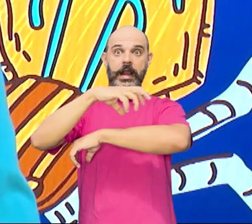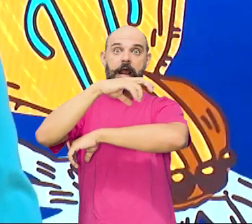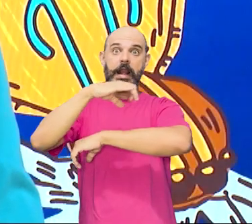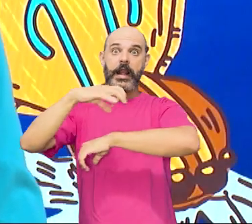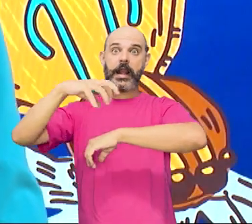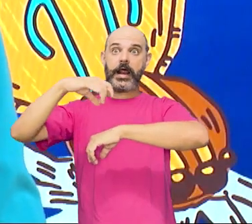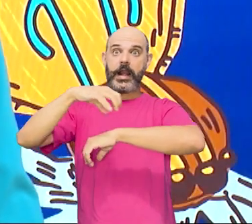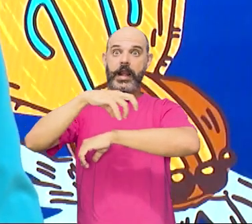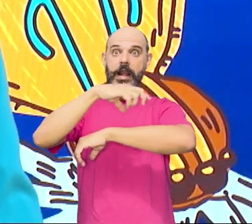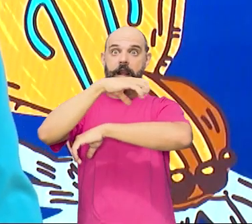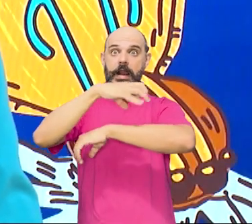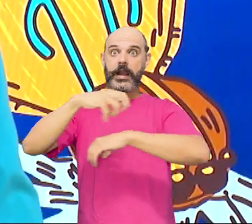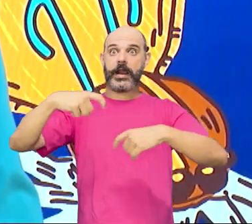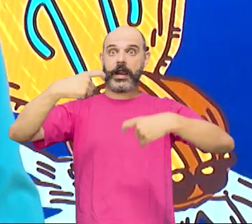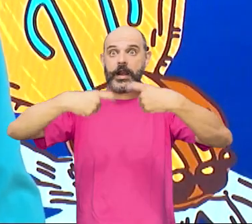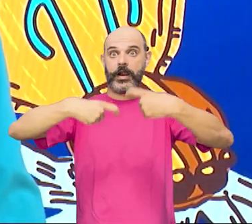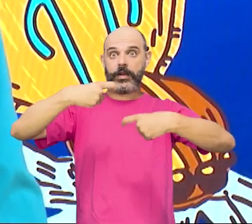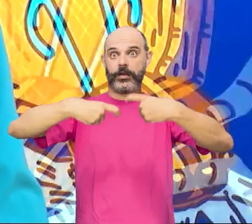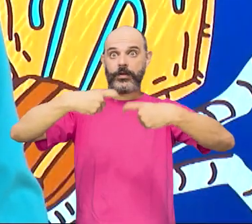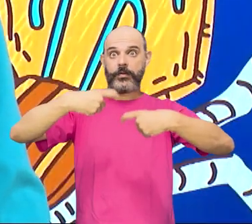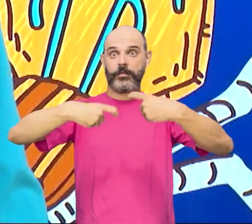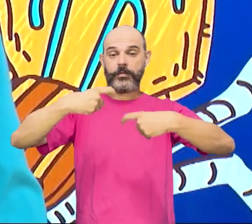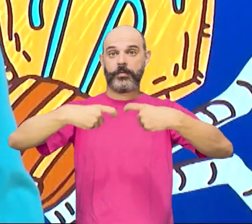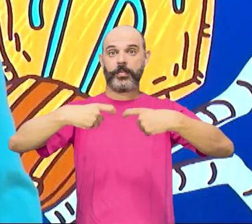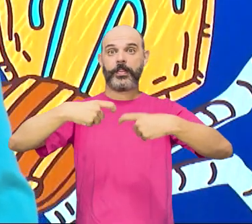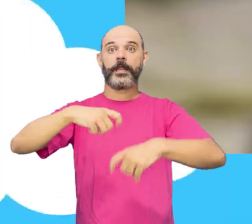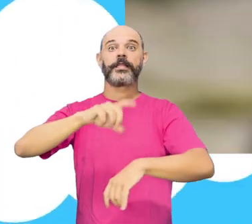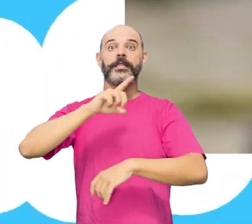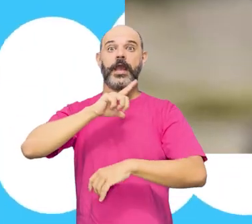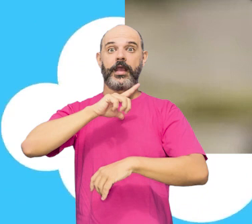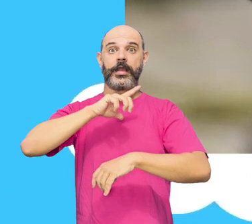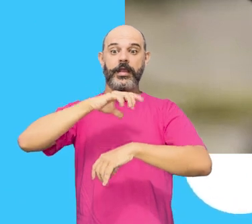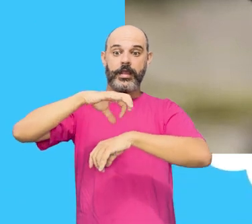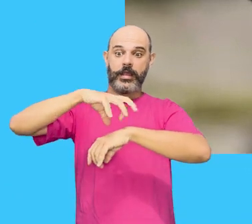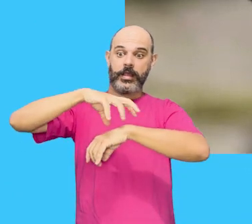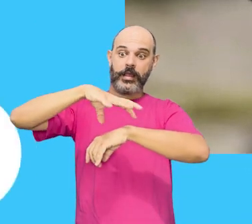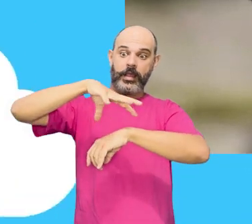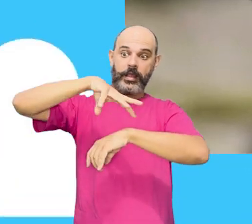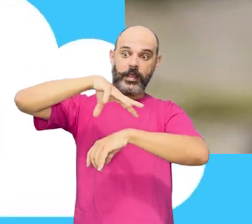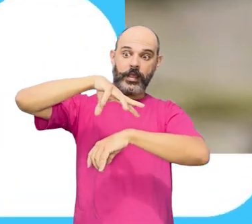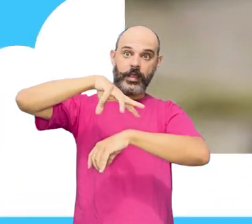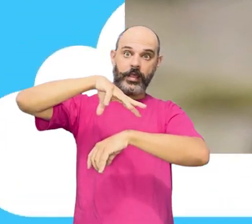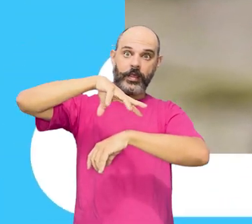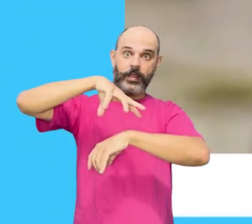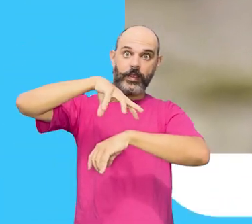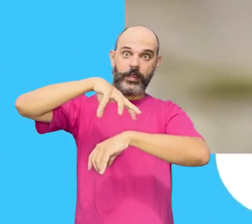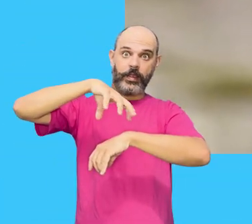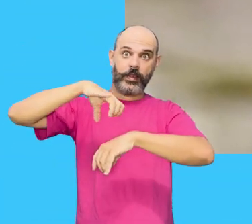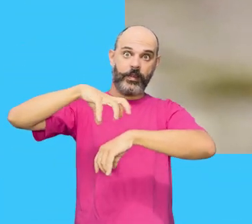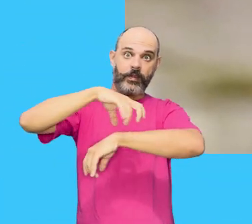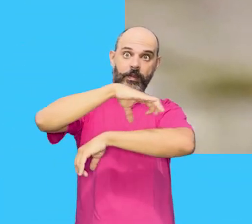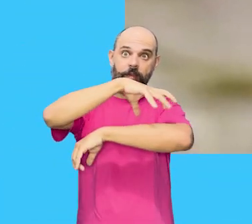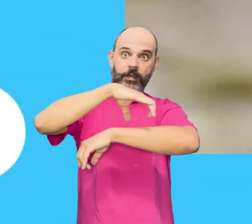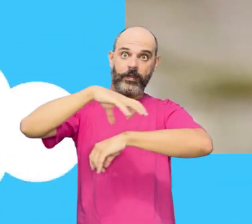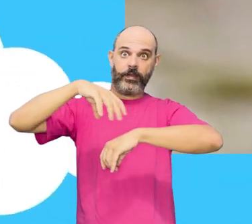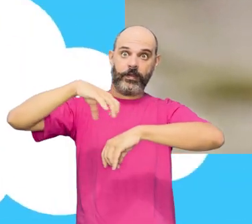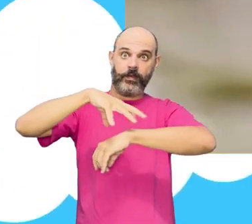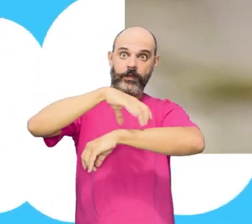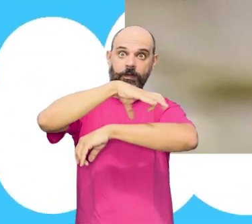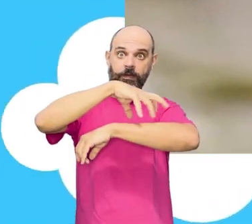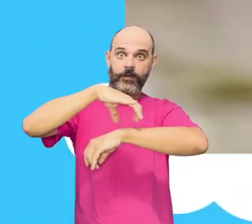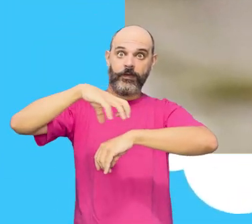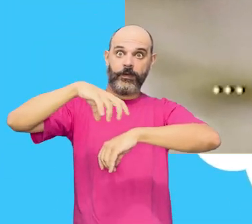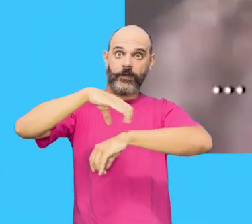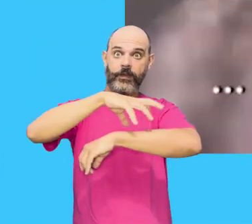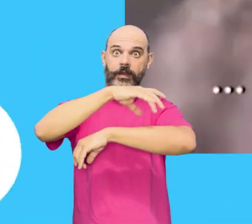Elas fazem a dança do acasalamento mais elaborada do reino animal. Elas levantam as patas de trás e saem correndo pra frente e